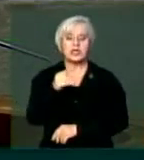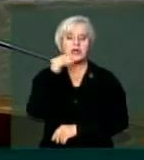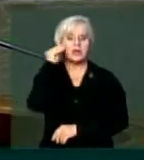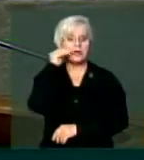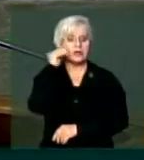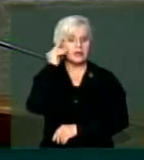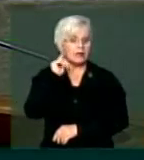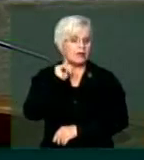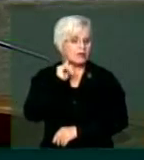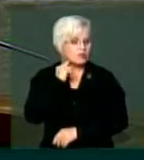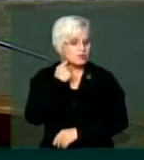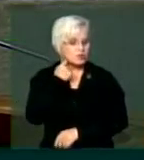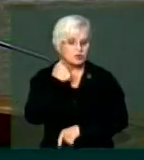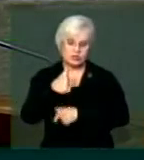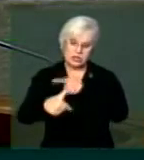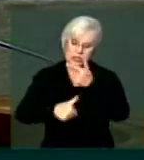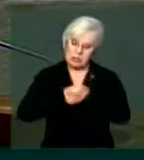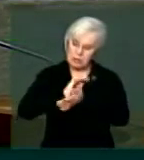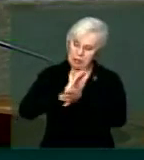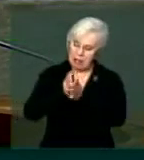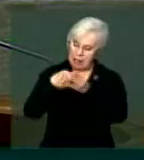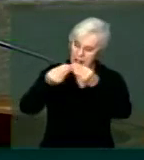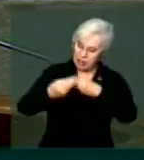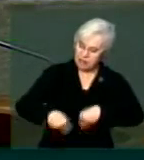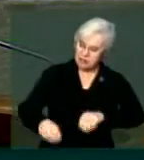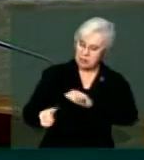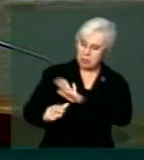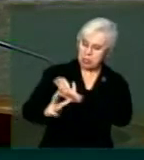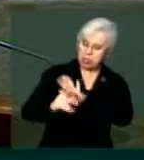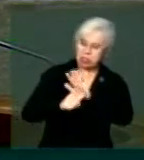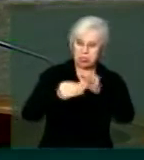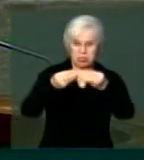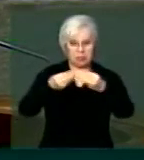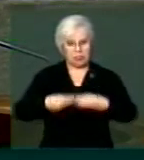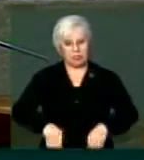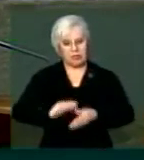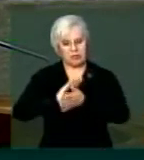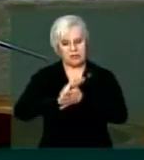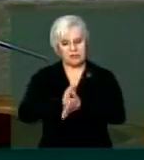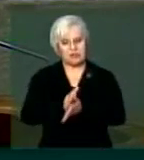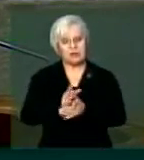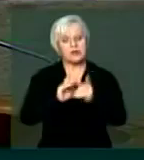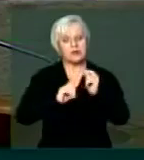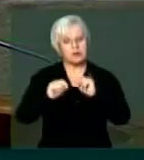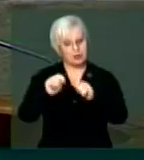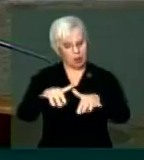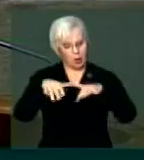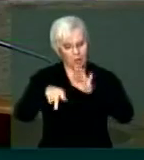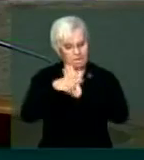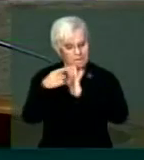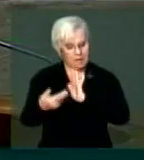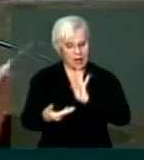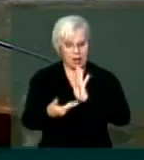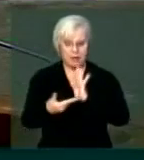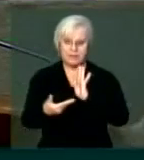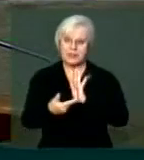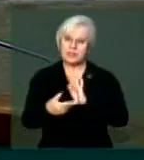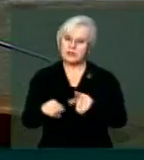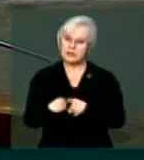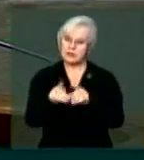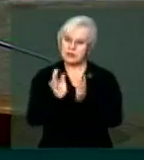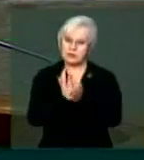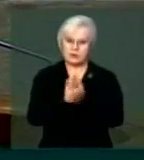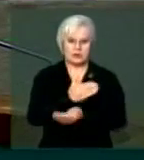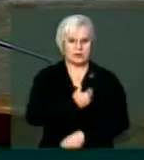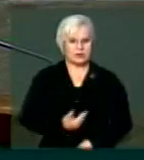nós vemos diuturnamente, né, de que o parlamento em particular, e mesmo os